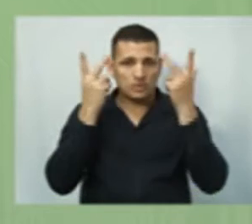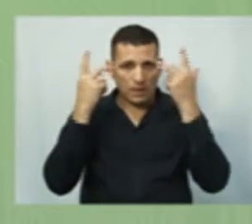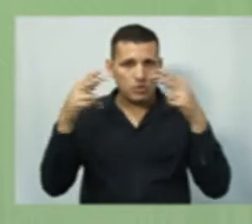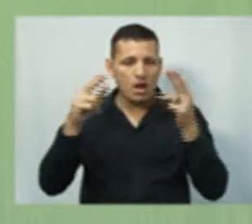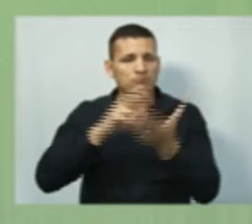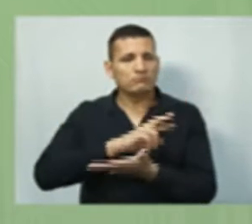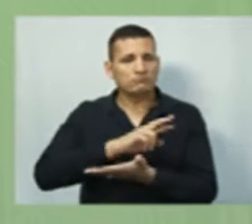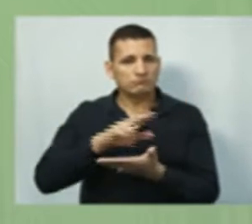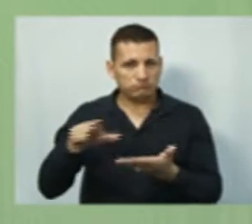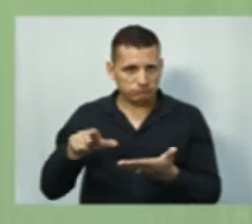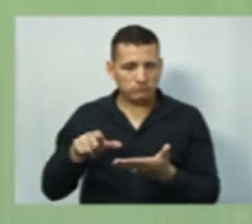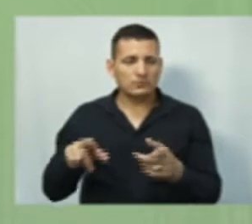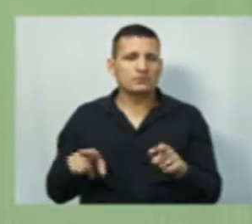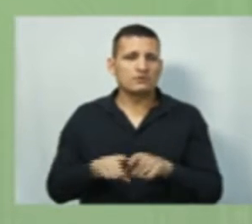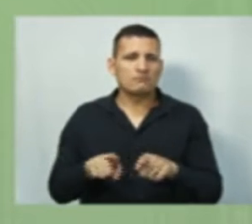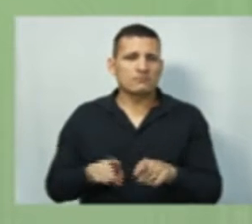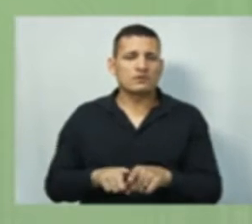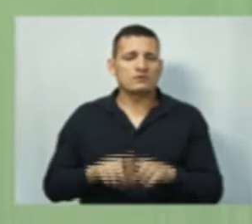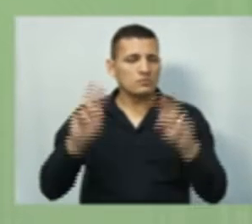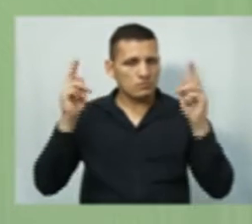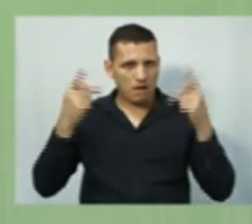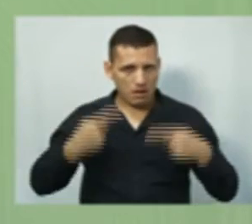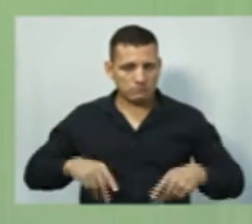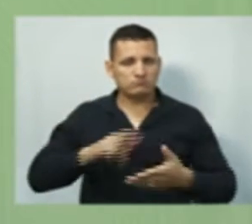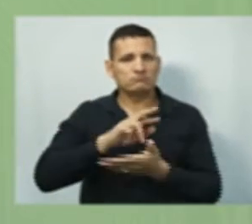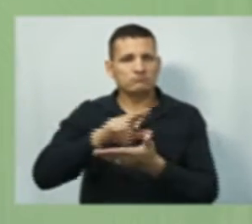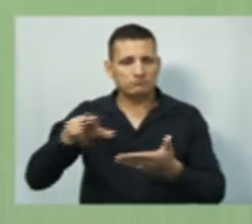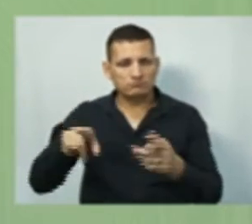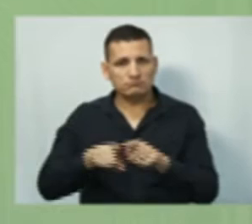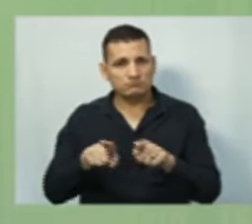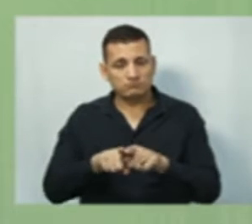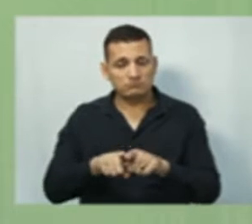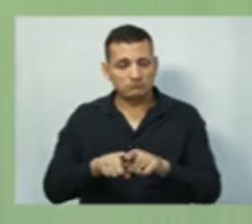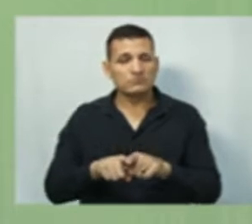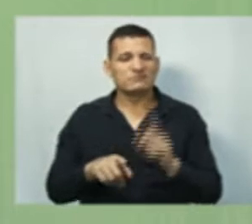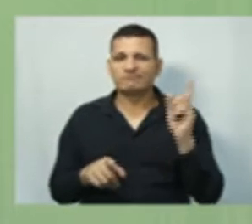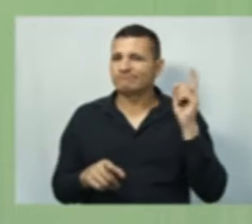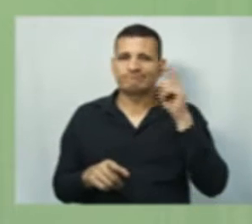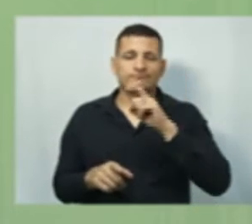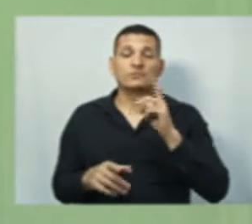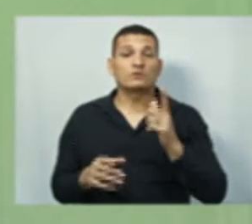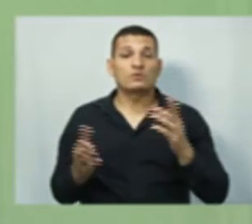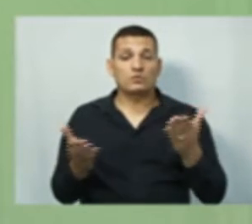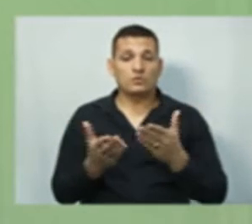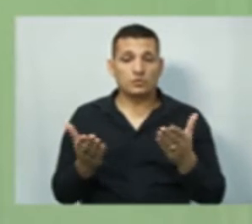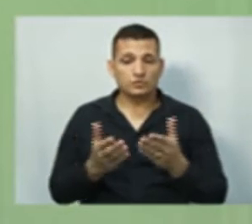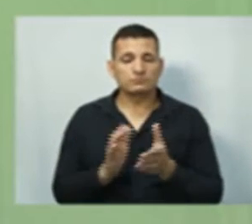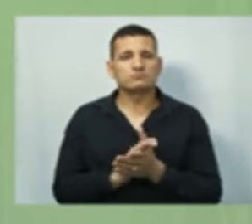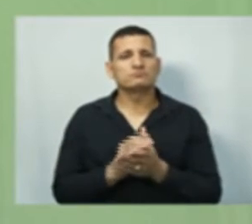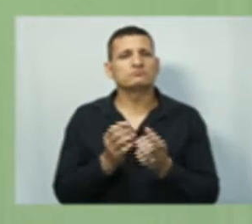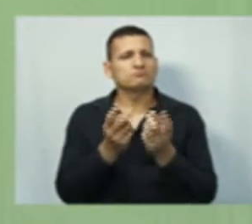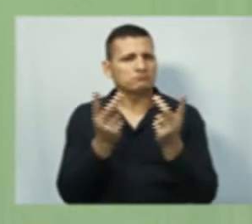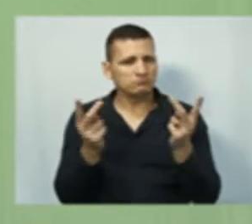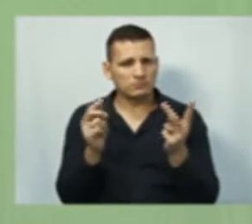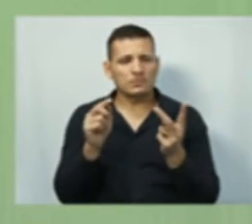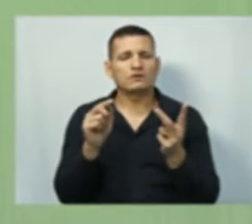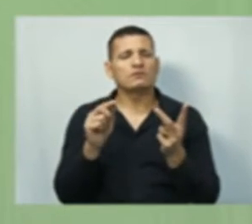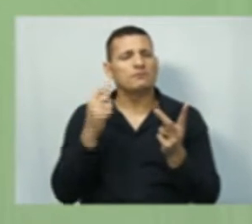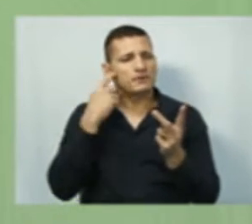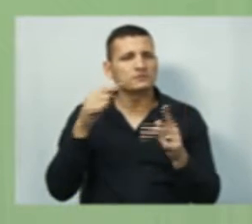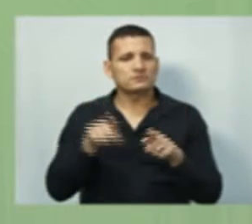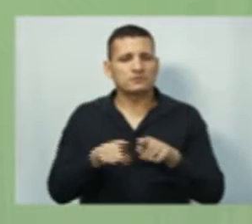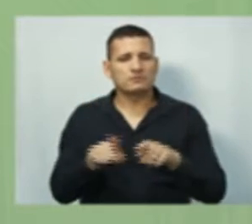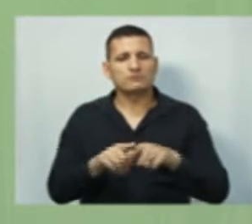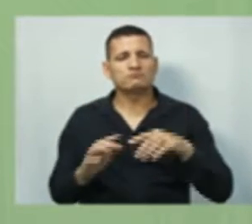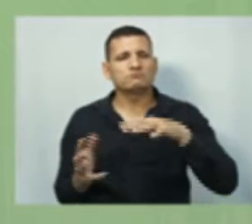que realmente dificilmente ocorre. O comércio, e quando eu falo comércio, penso também no comércio global, todo o